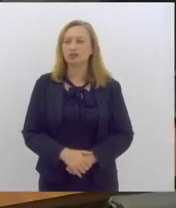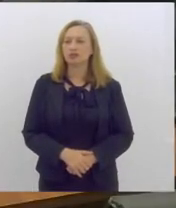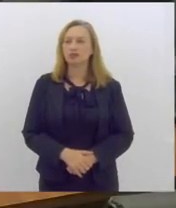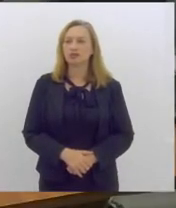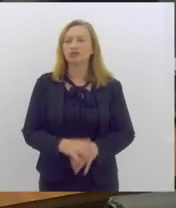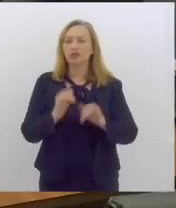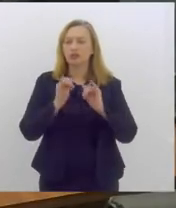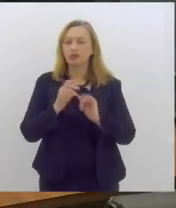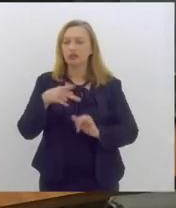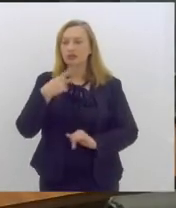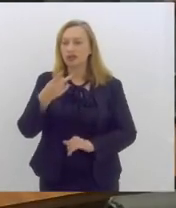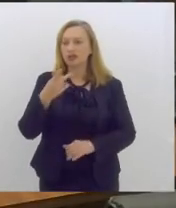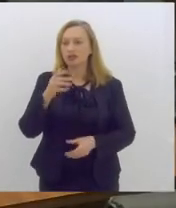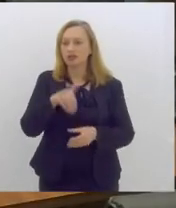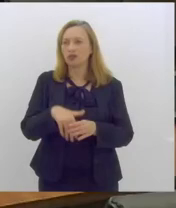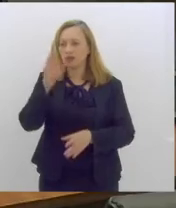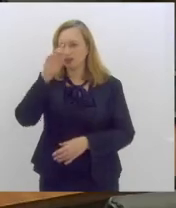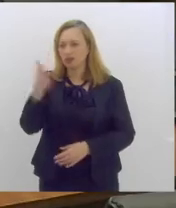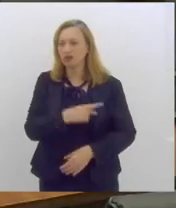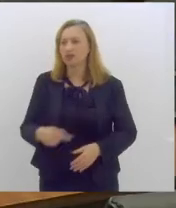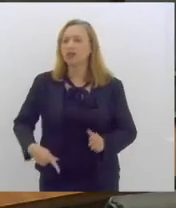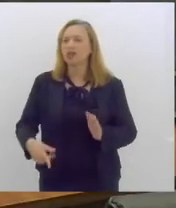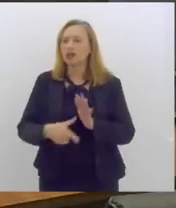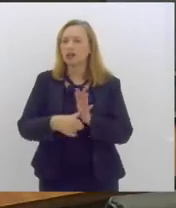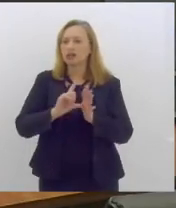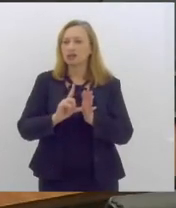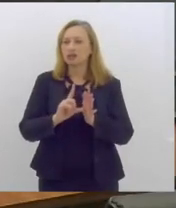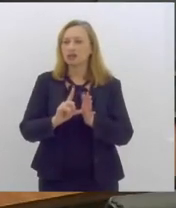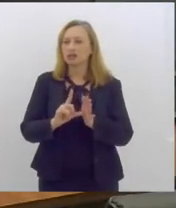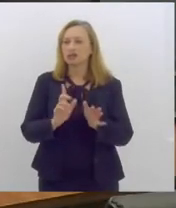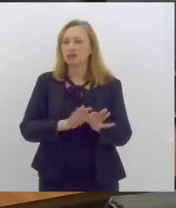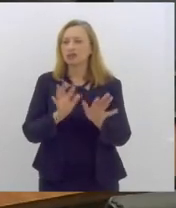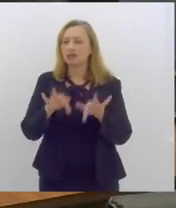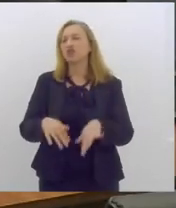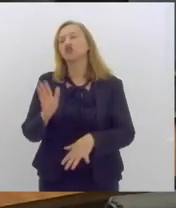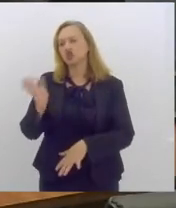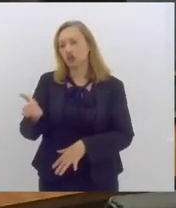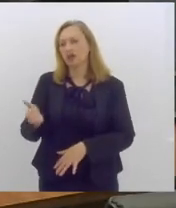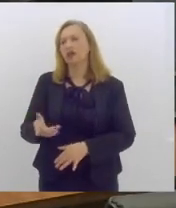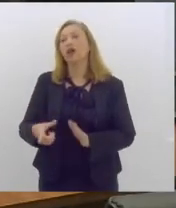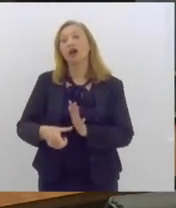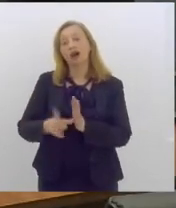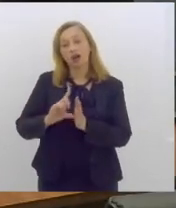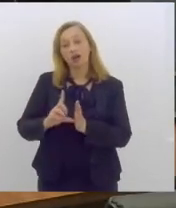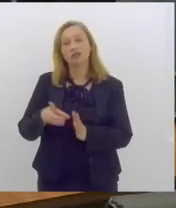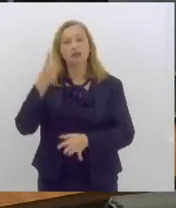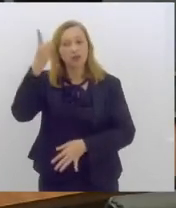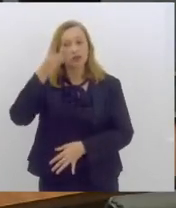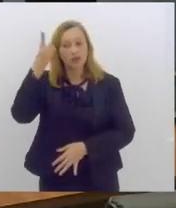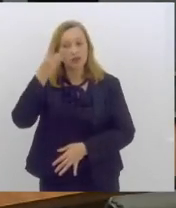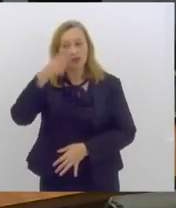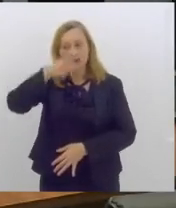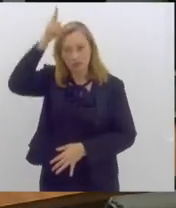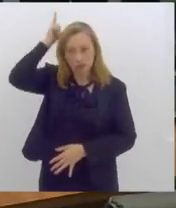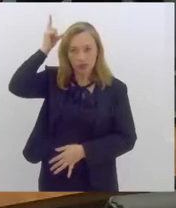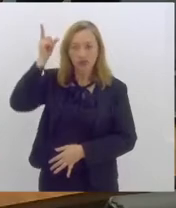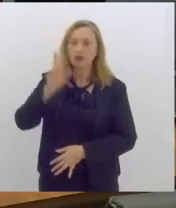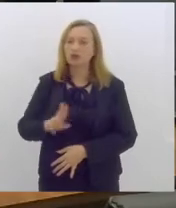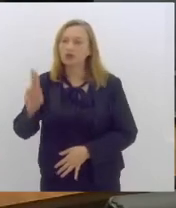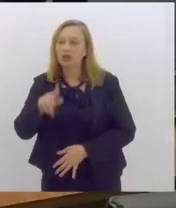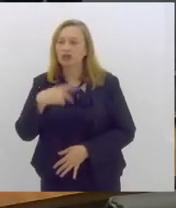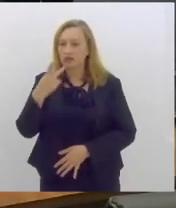a declaração de voto para Presidente antes passar hoje para gente final já foi a hospedeiros final antes do deputado Luiz Paulo usado a palavra